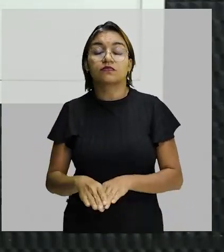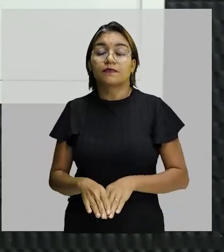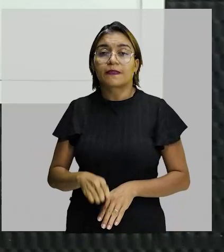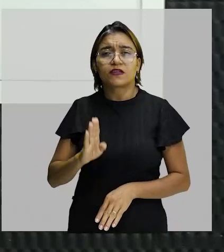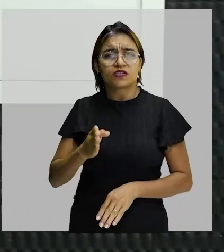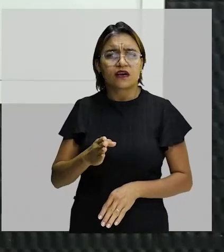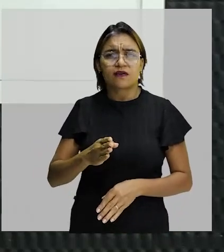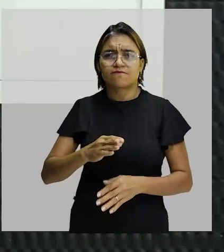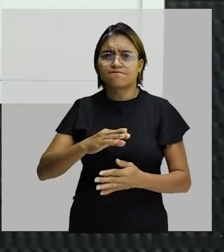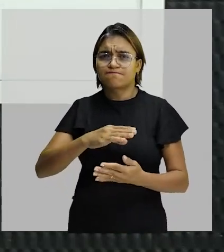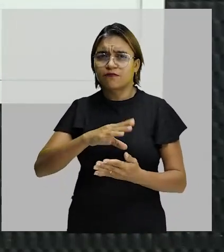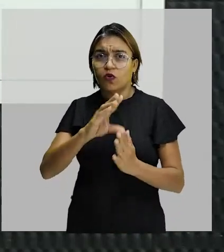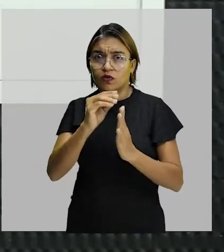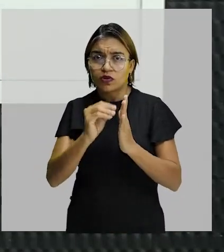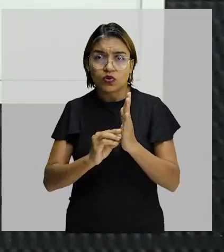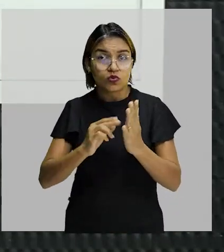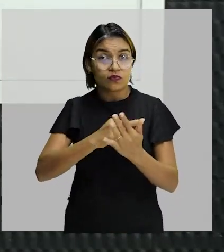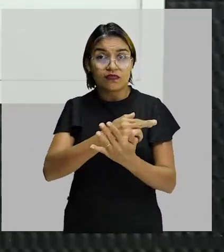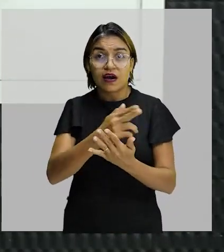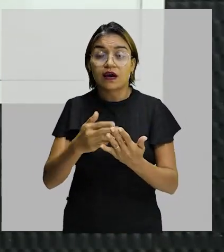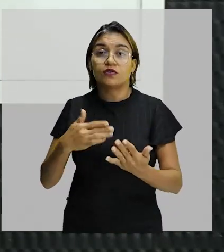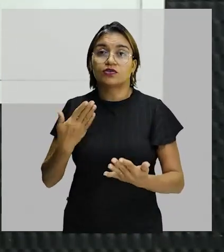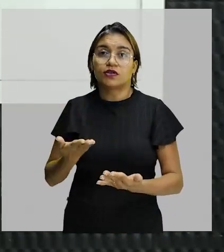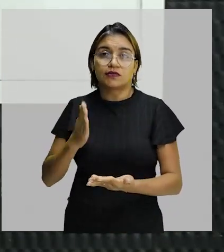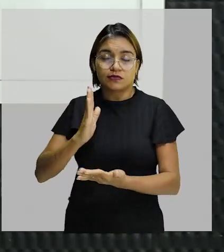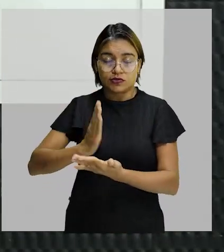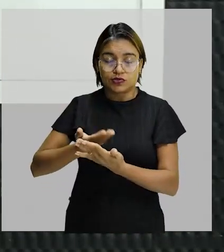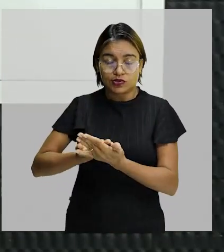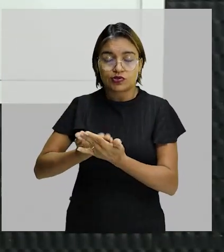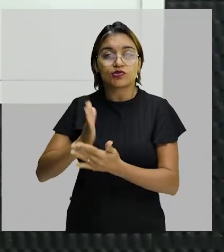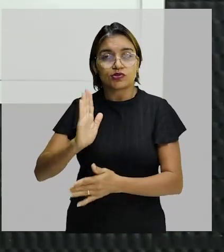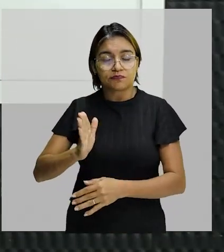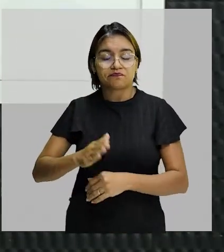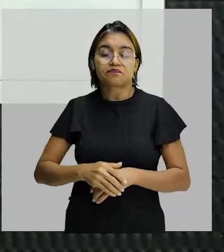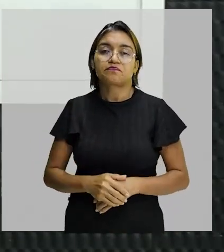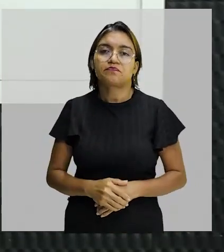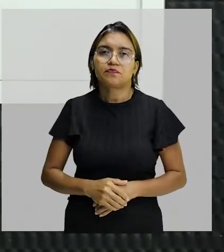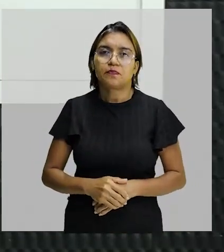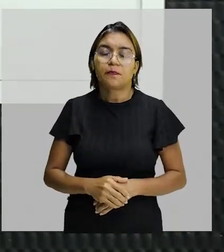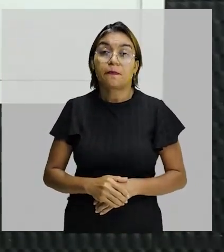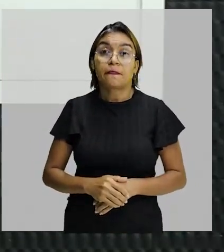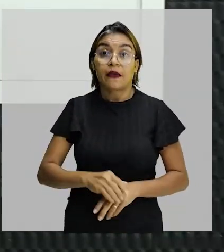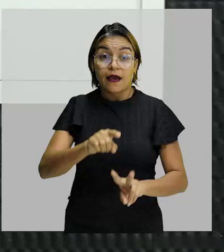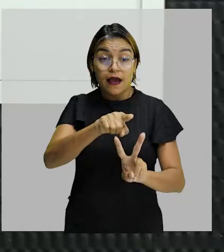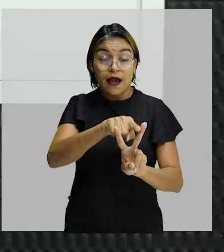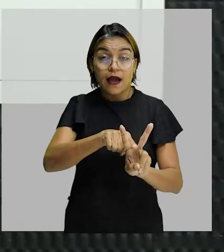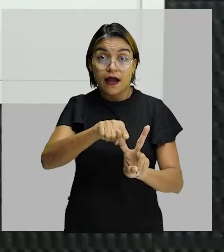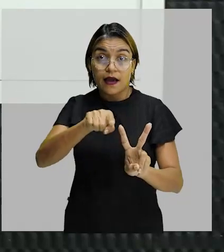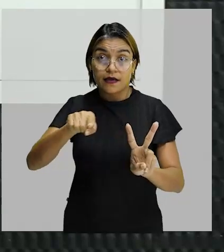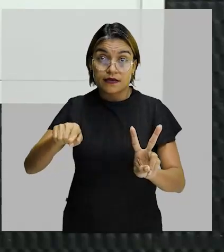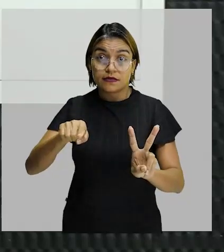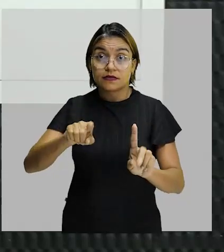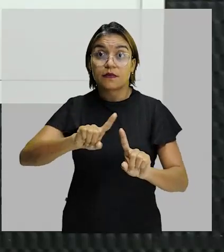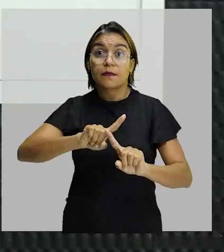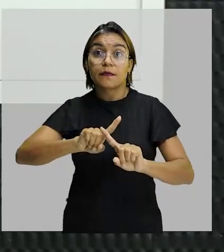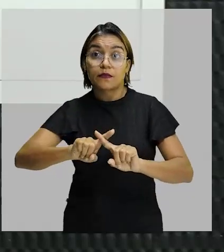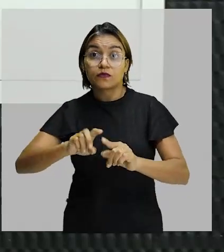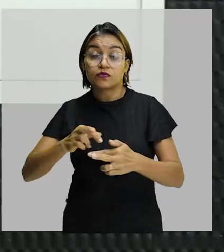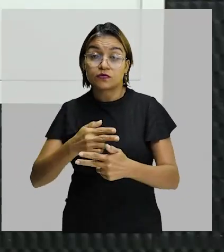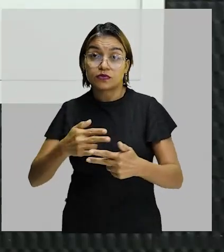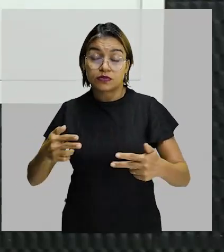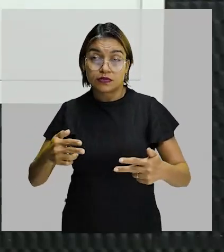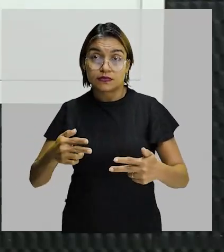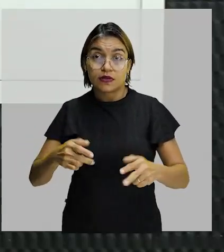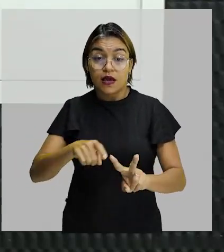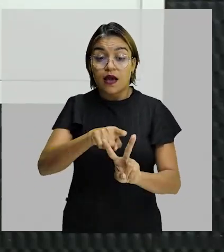bastante coisa. Hoje a gente vai falar de multiplicidade de raízes. O que é multiplicidade? Lembrando só que raízes são os valores